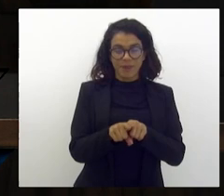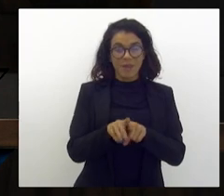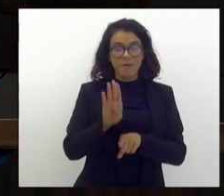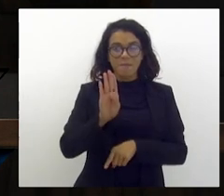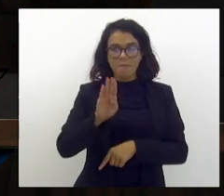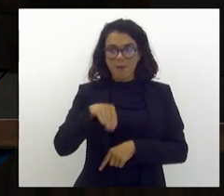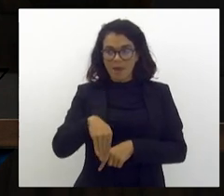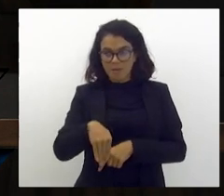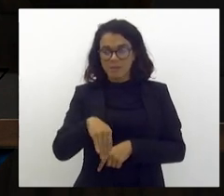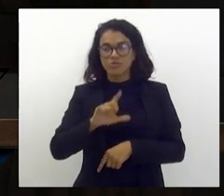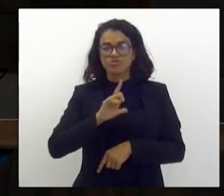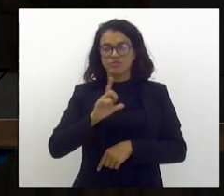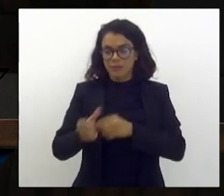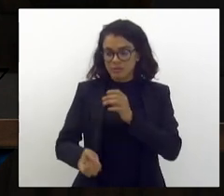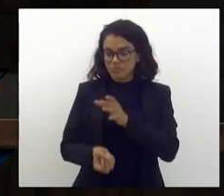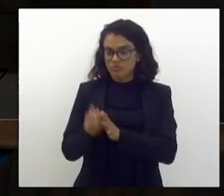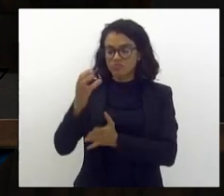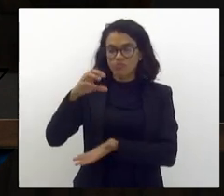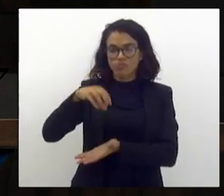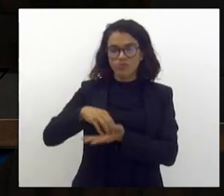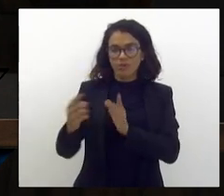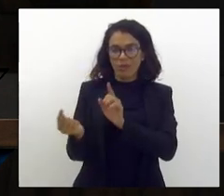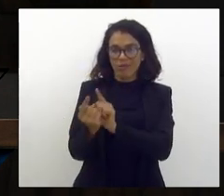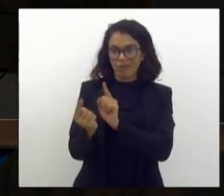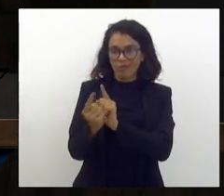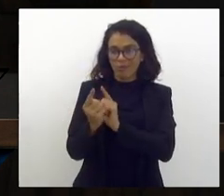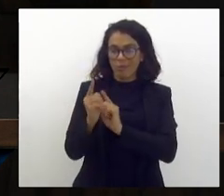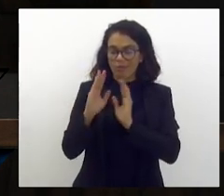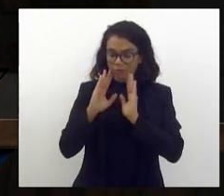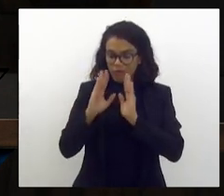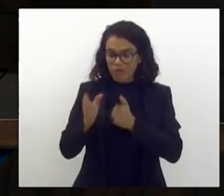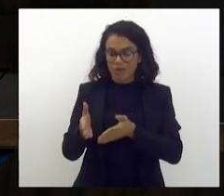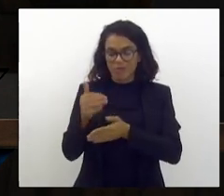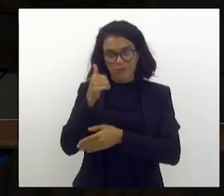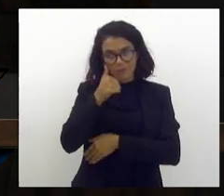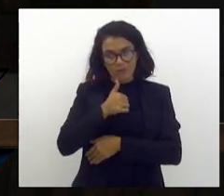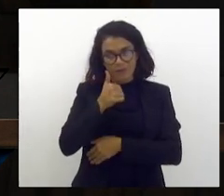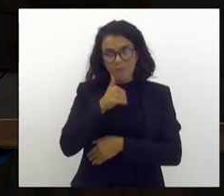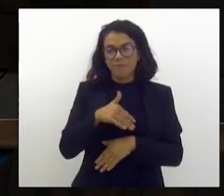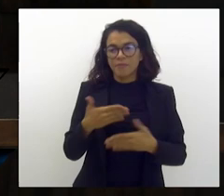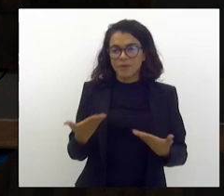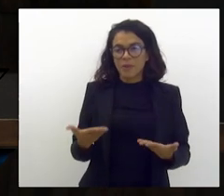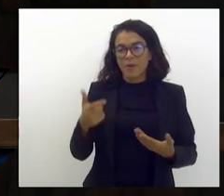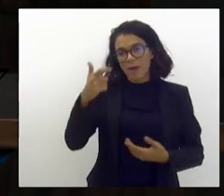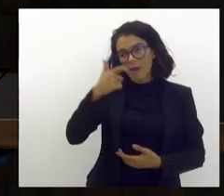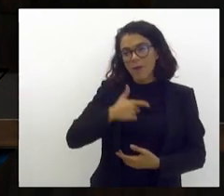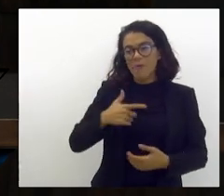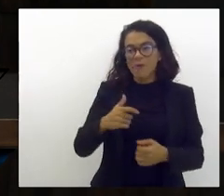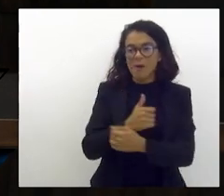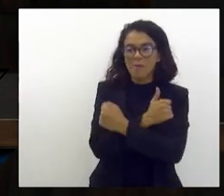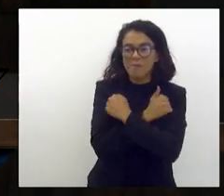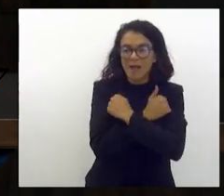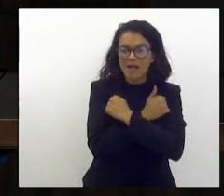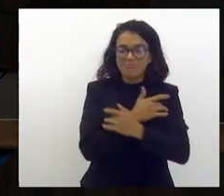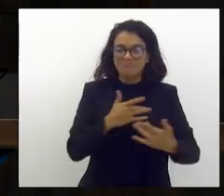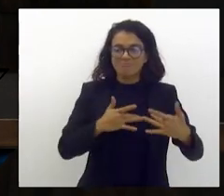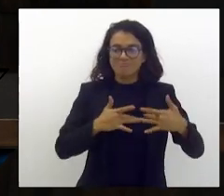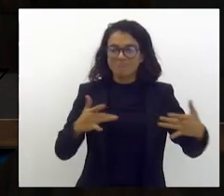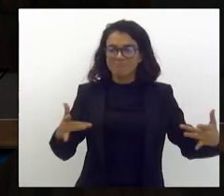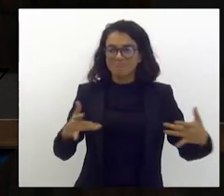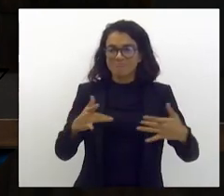Mansa, tivesse um núcleo de atendimento à mulher. Então, quero deixar aqui o meu abraço fraterno, a minha